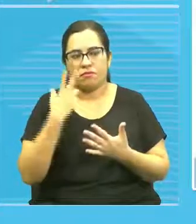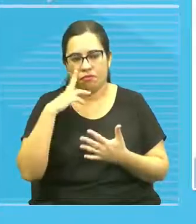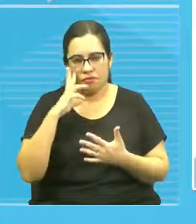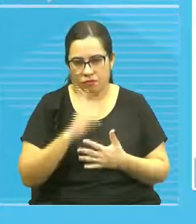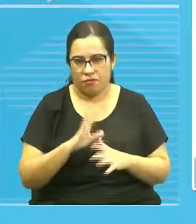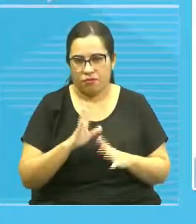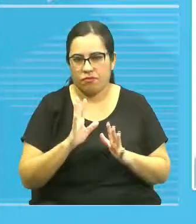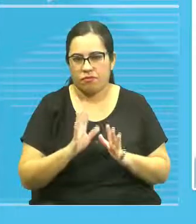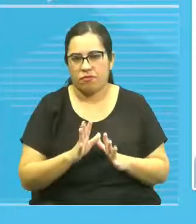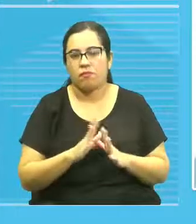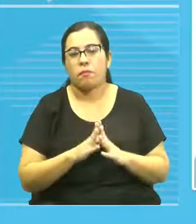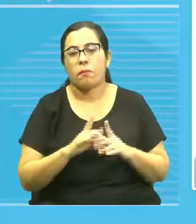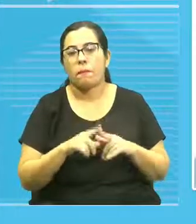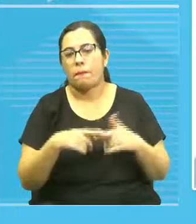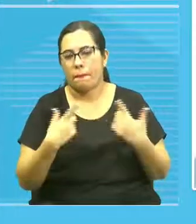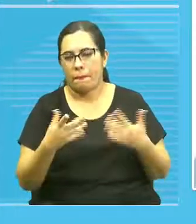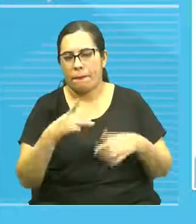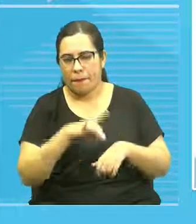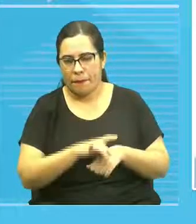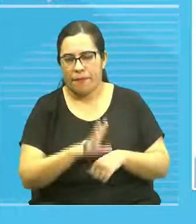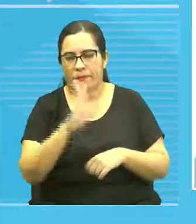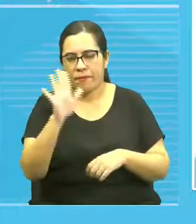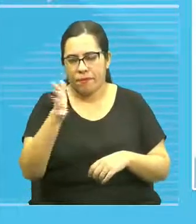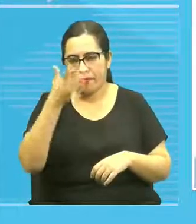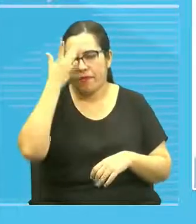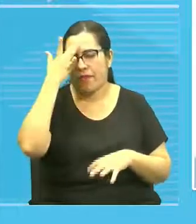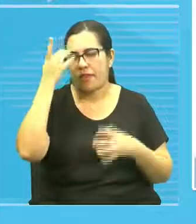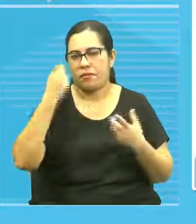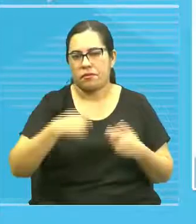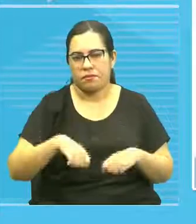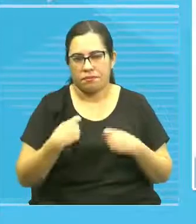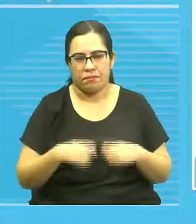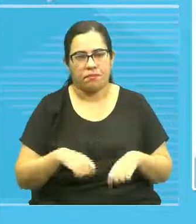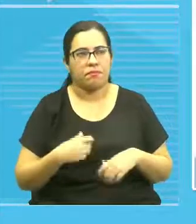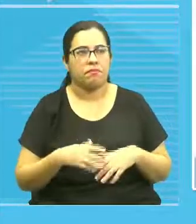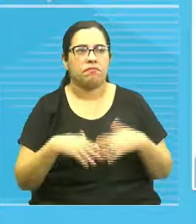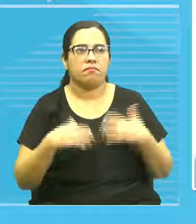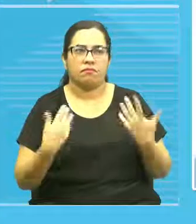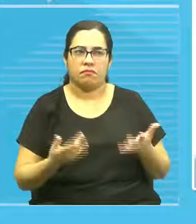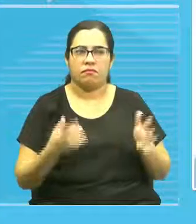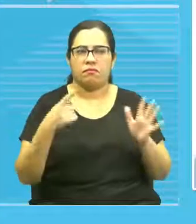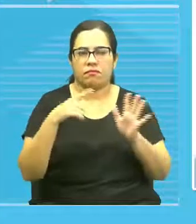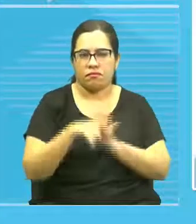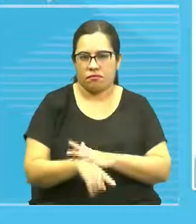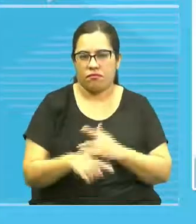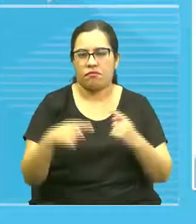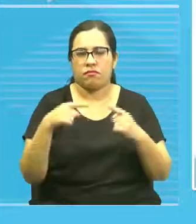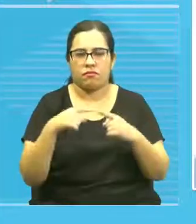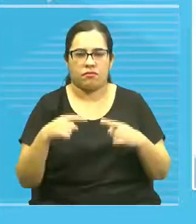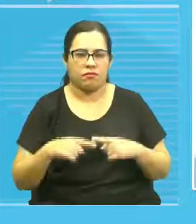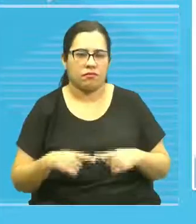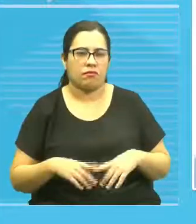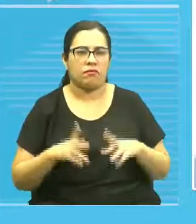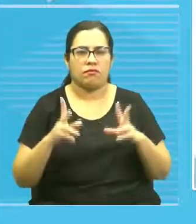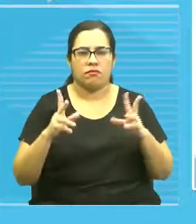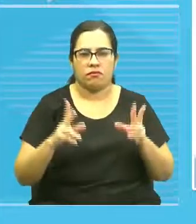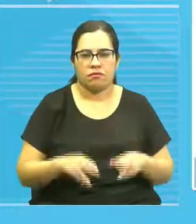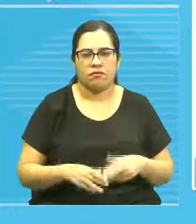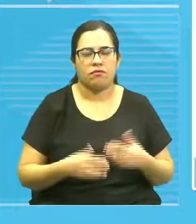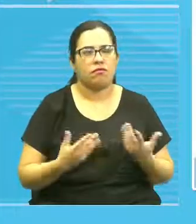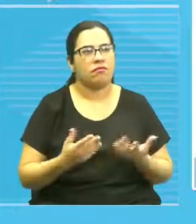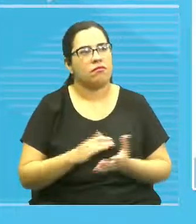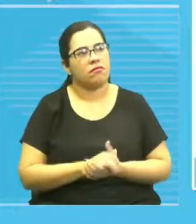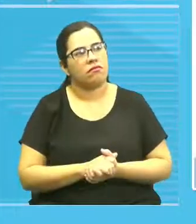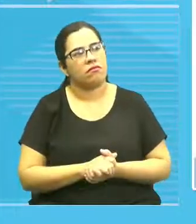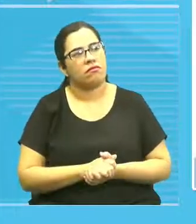viu. Qual é a dica que eu vou dar para vocês aqui? Numa questão como essa, como ela não é